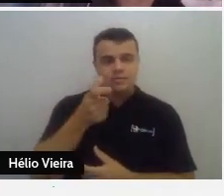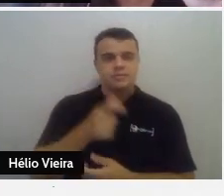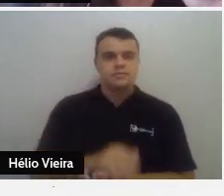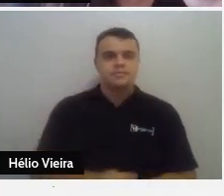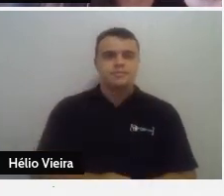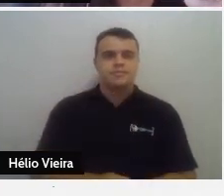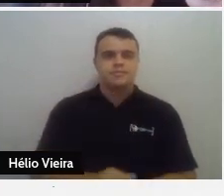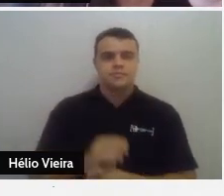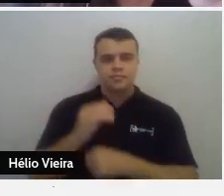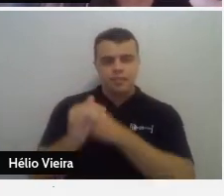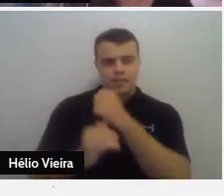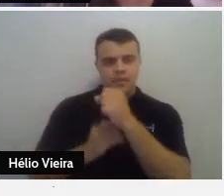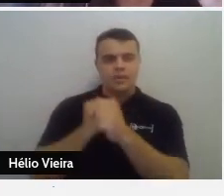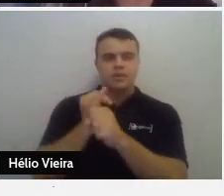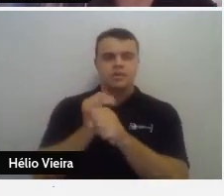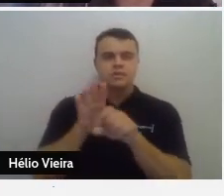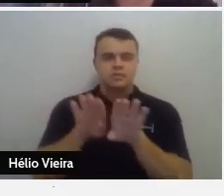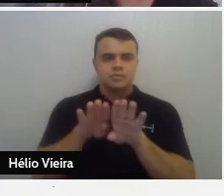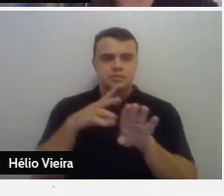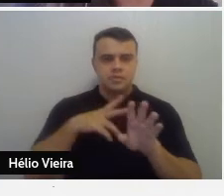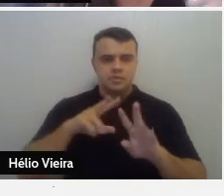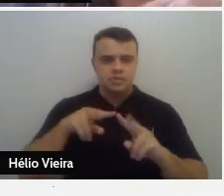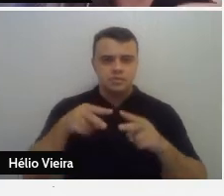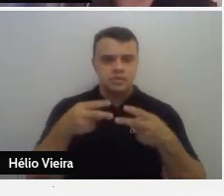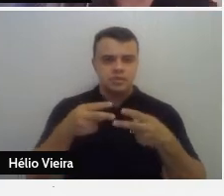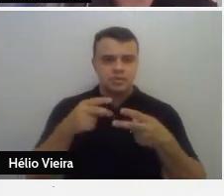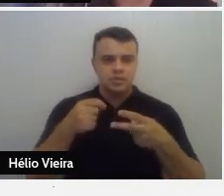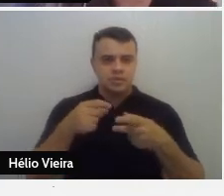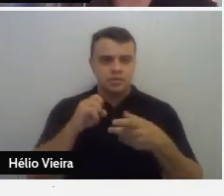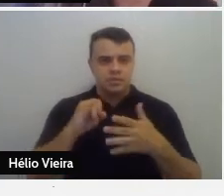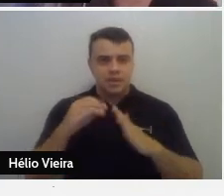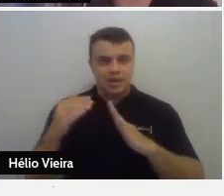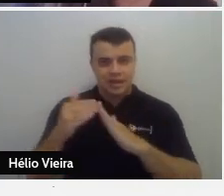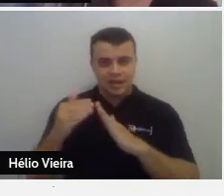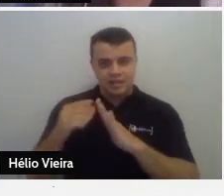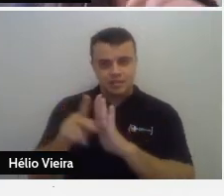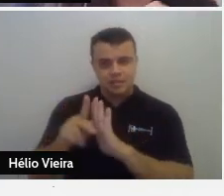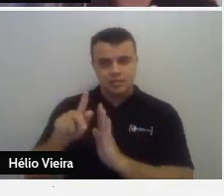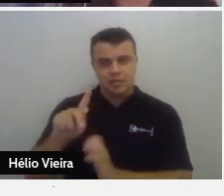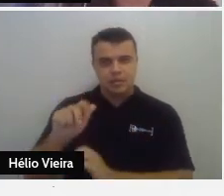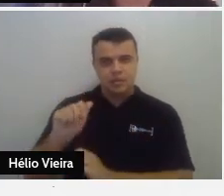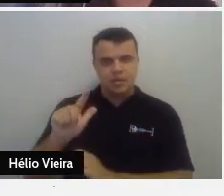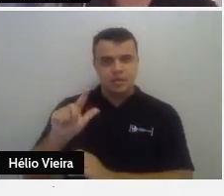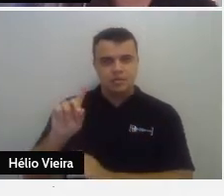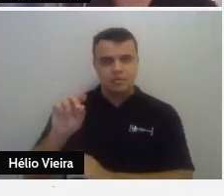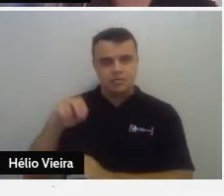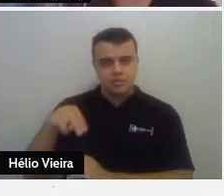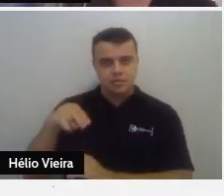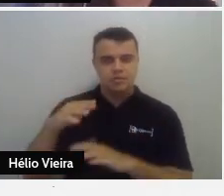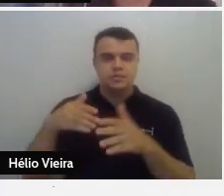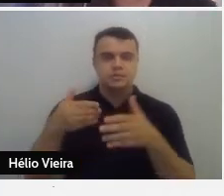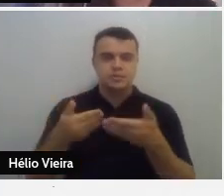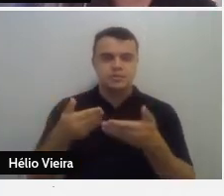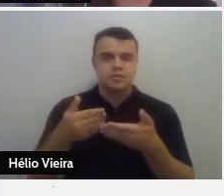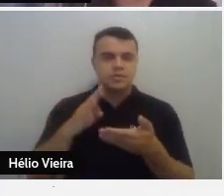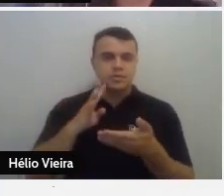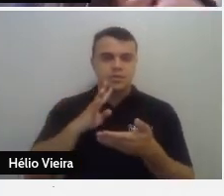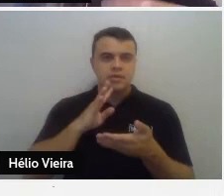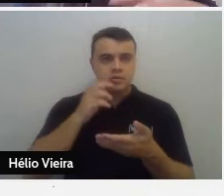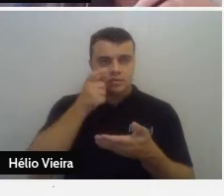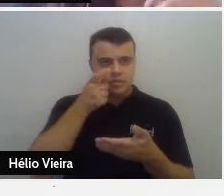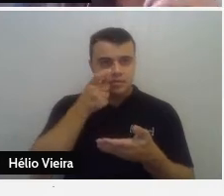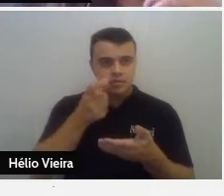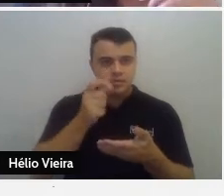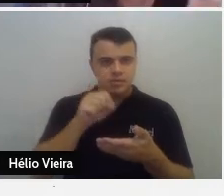No site também tem o link para a Casa do Gaudí. Então, é bem